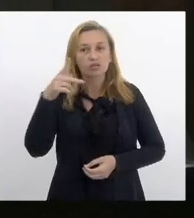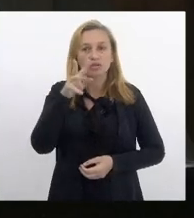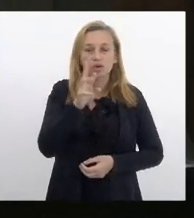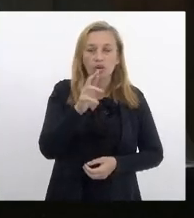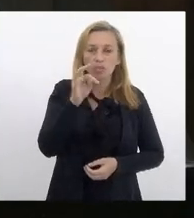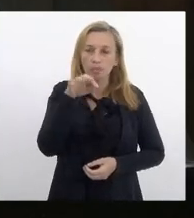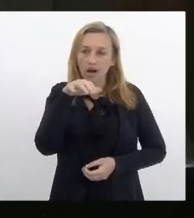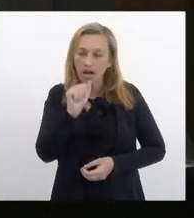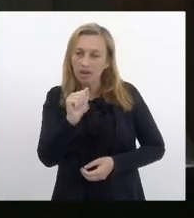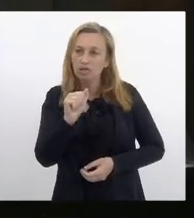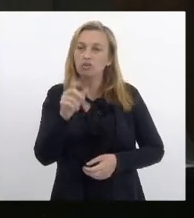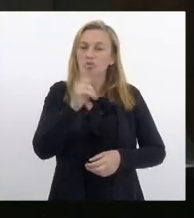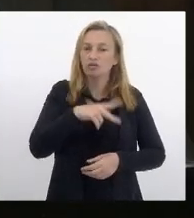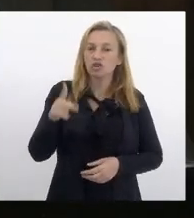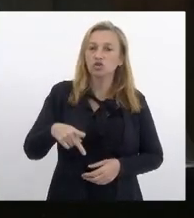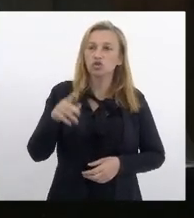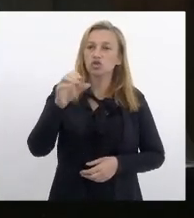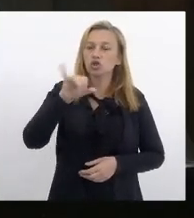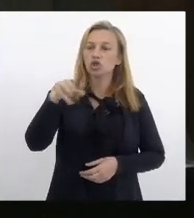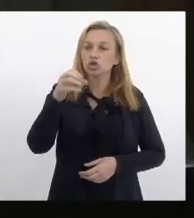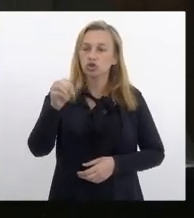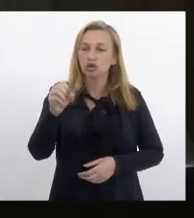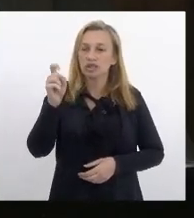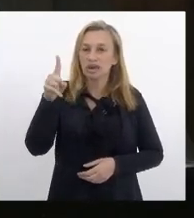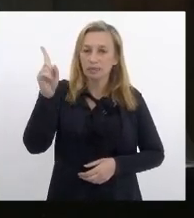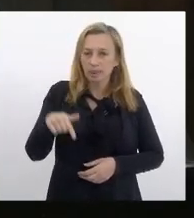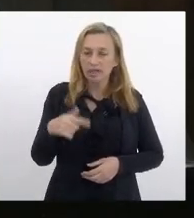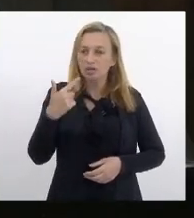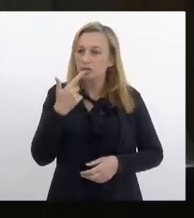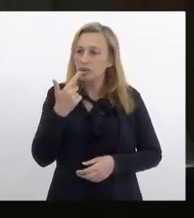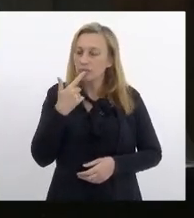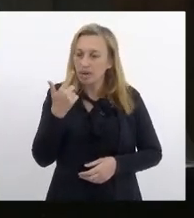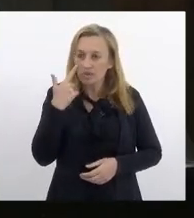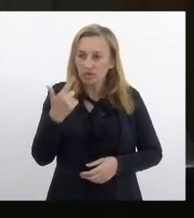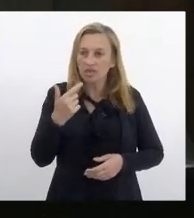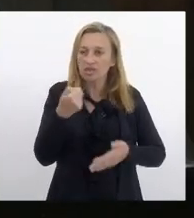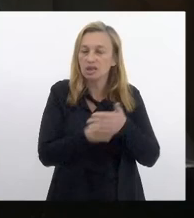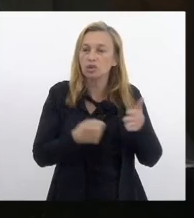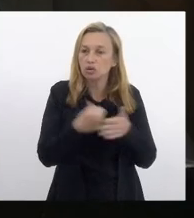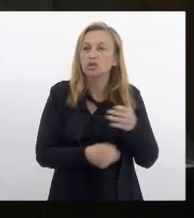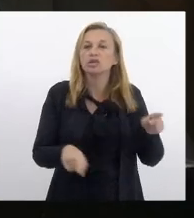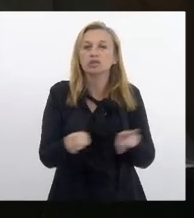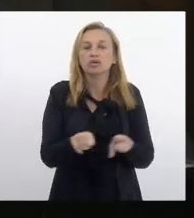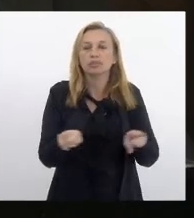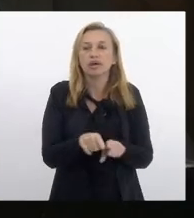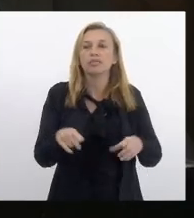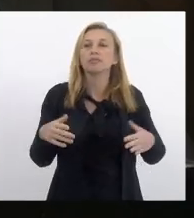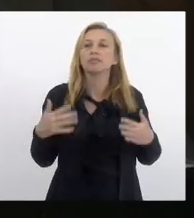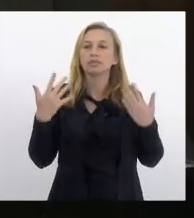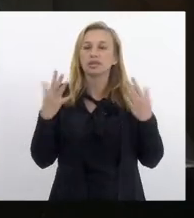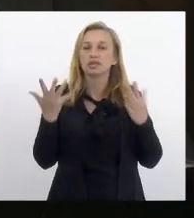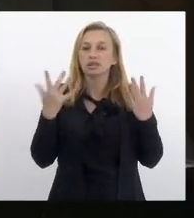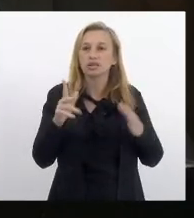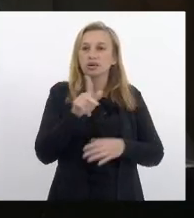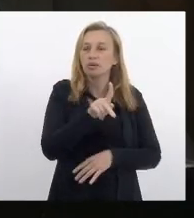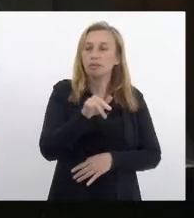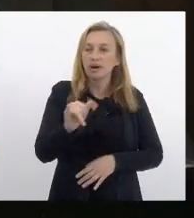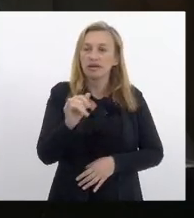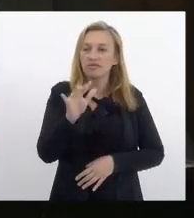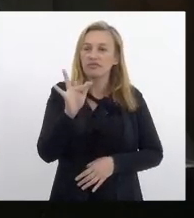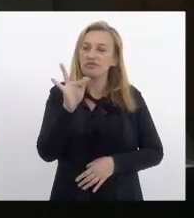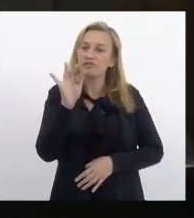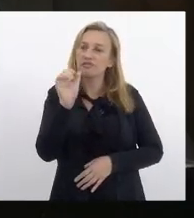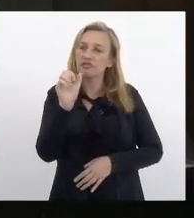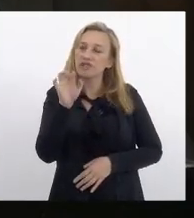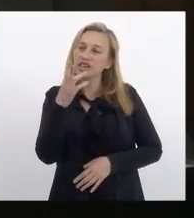Regis e professor Josemar, que estão acompanhando em São Gonçalo de perto essa luta, e, sobretudo, saudar também o pai Fernando, O